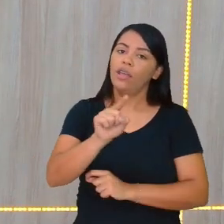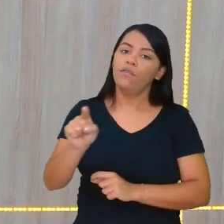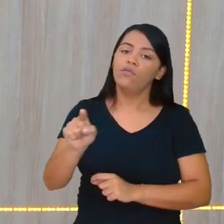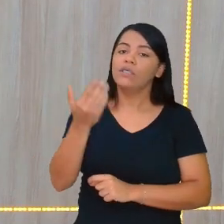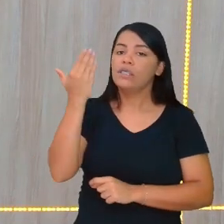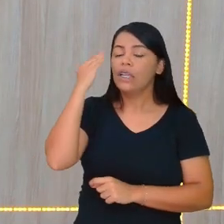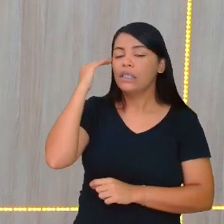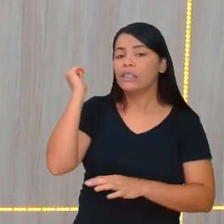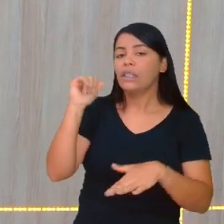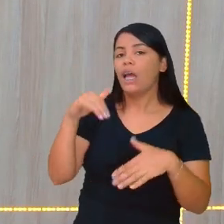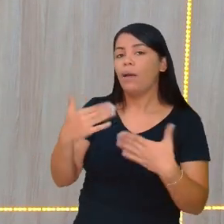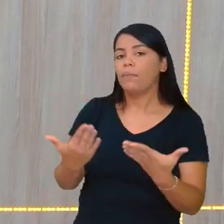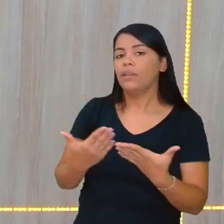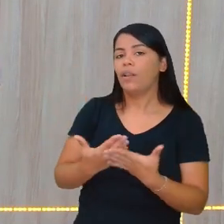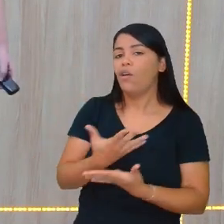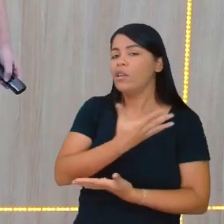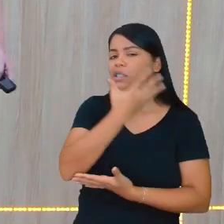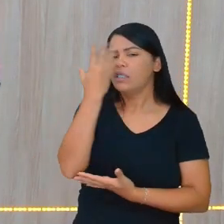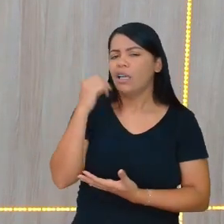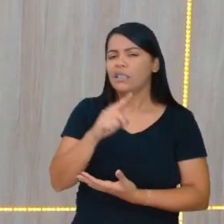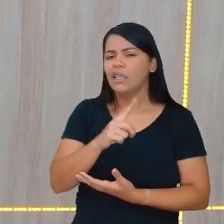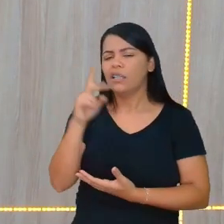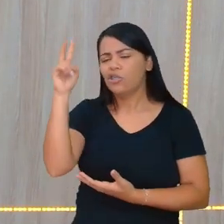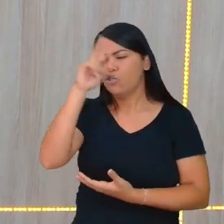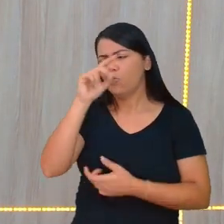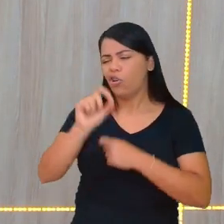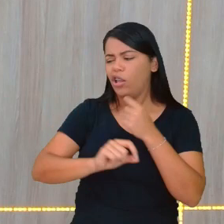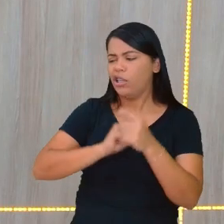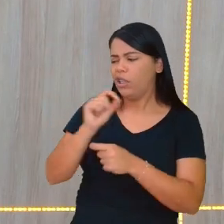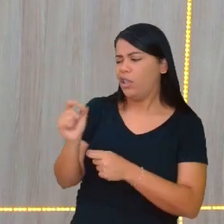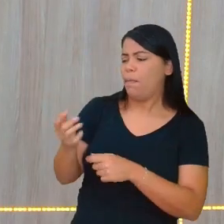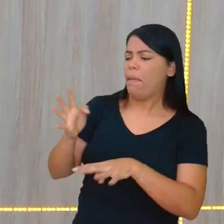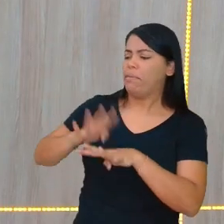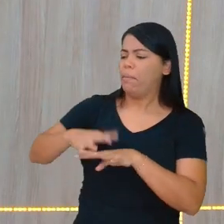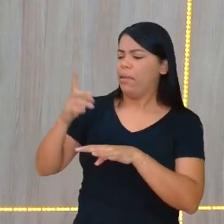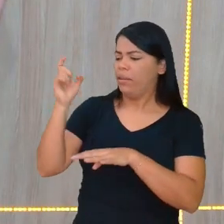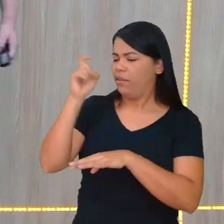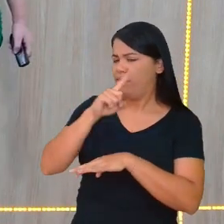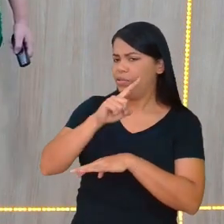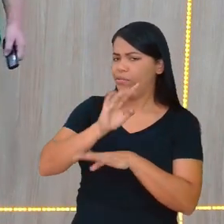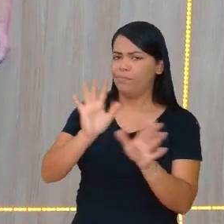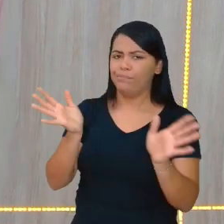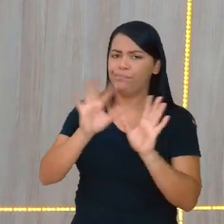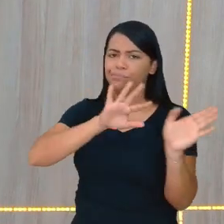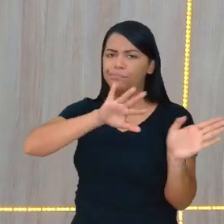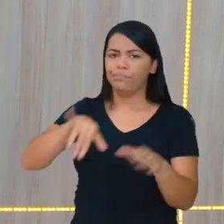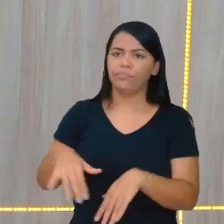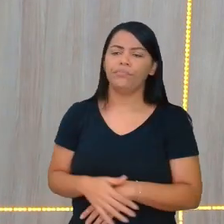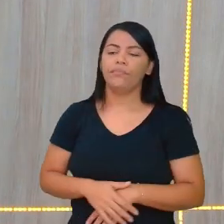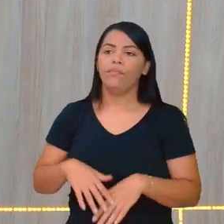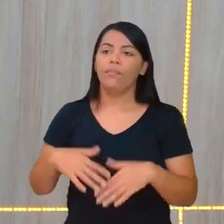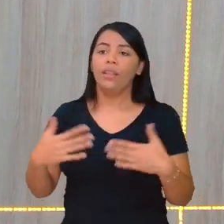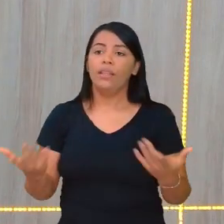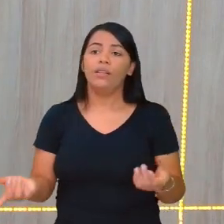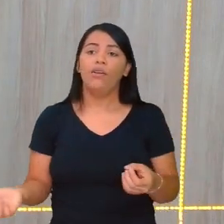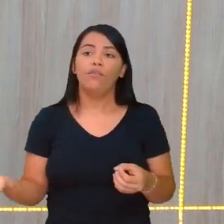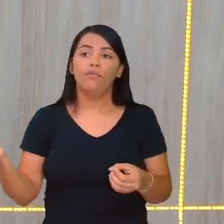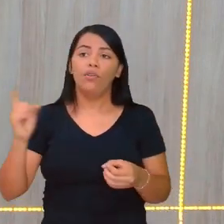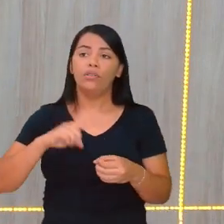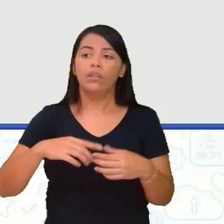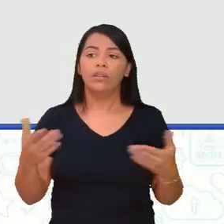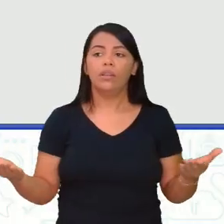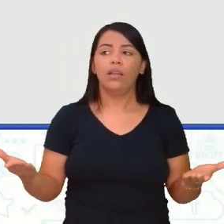fake news que matemática é difícil e complicado. É não. Vamos analisar devagarzinho. Voltando para cá, a